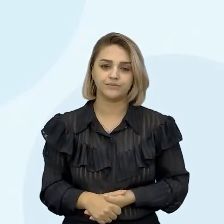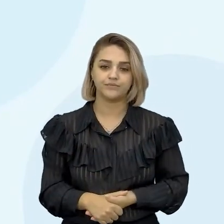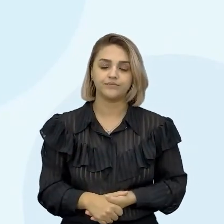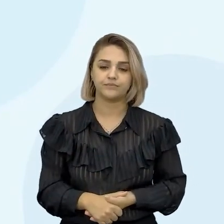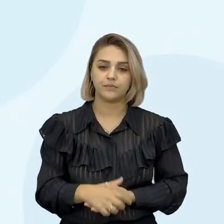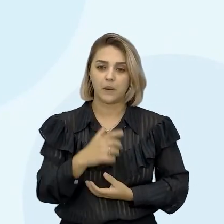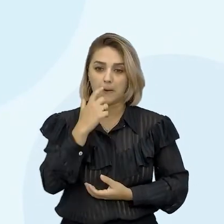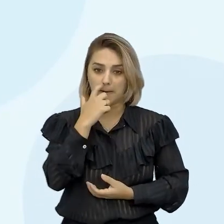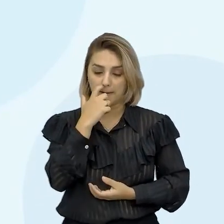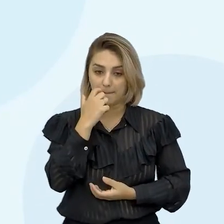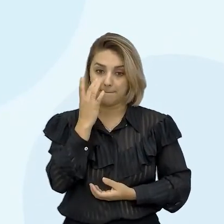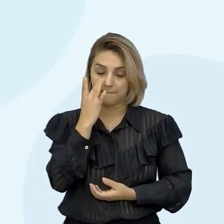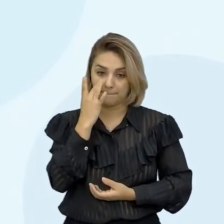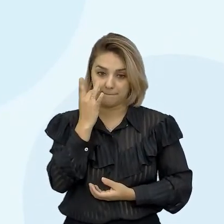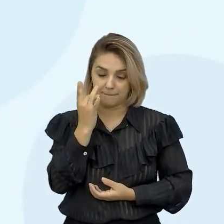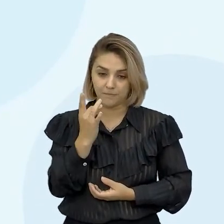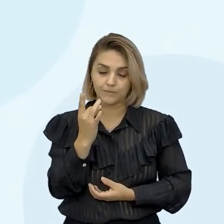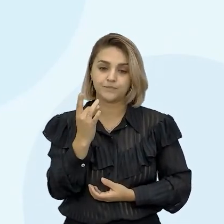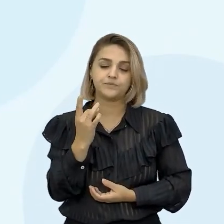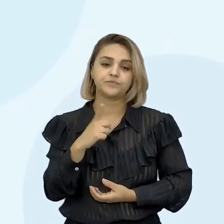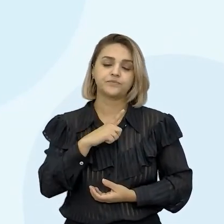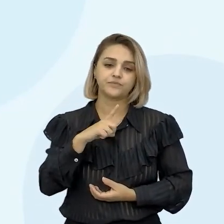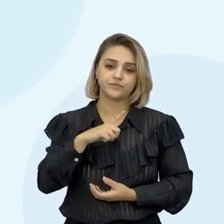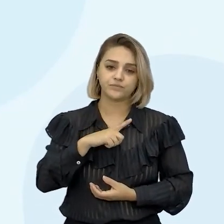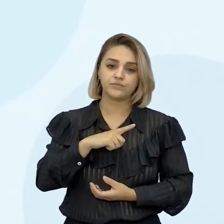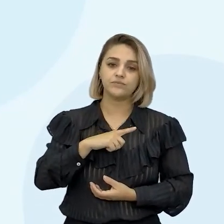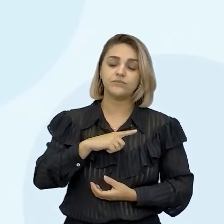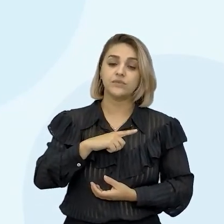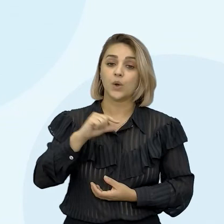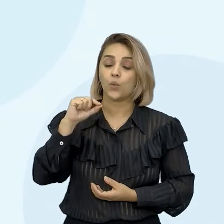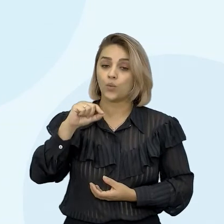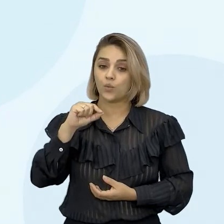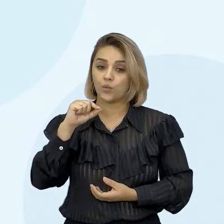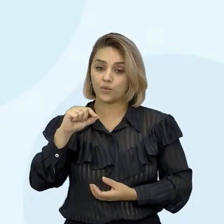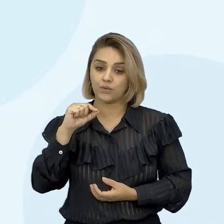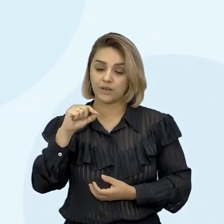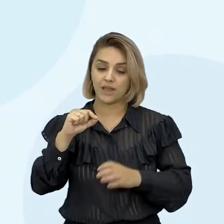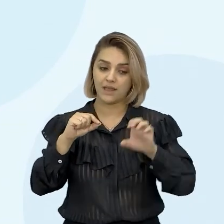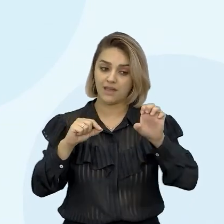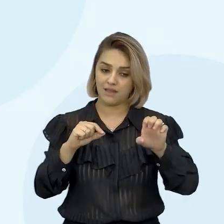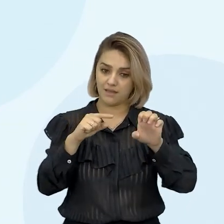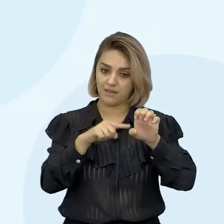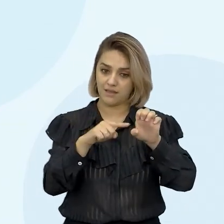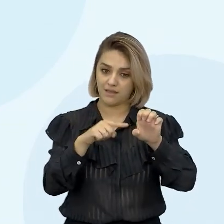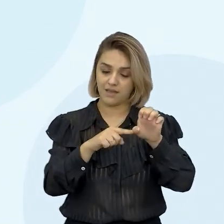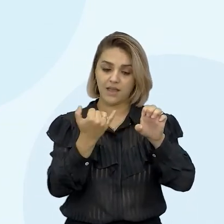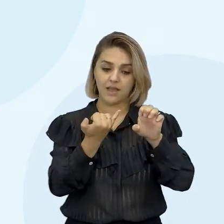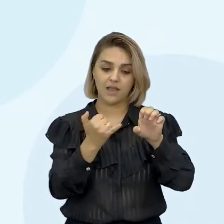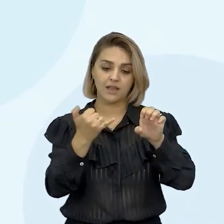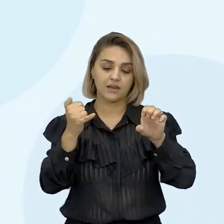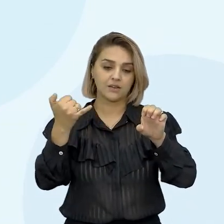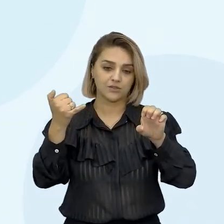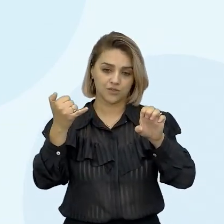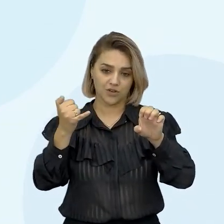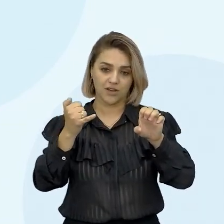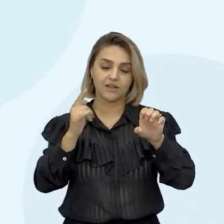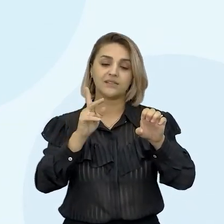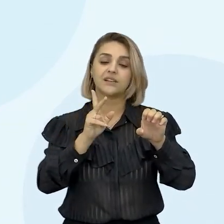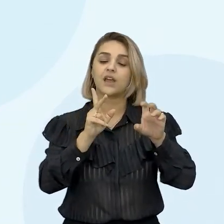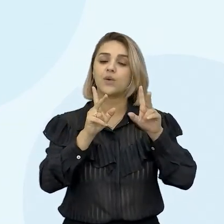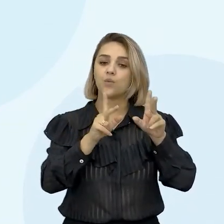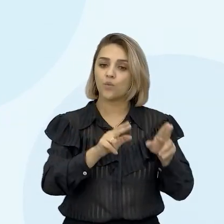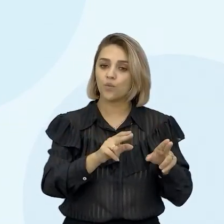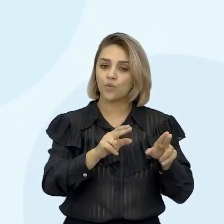e aqui ó quando a gente tem um gerador e no gerador a gente